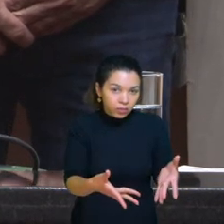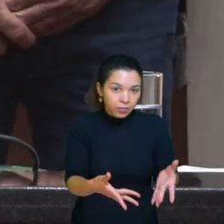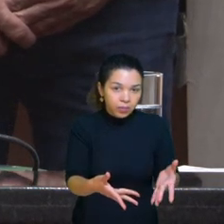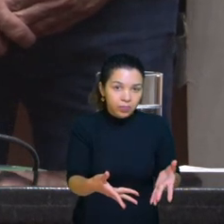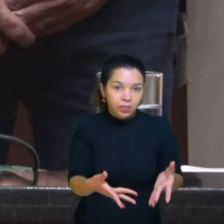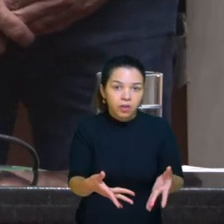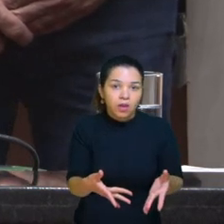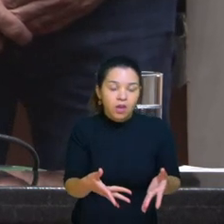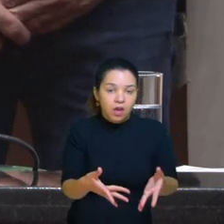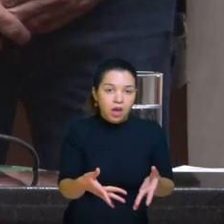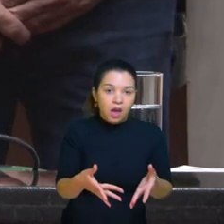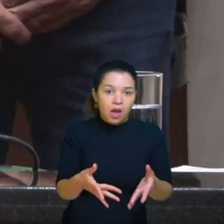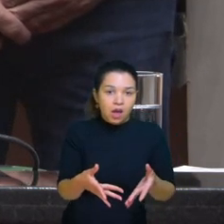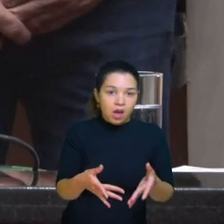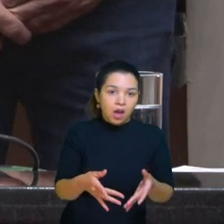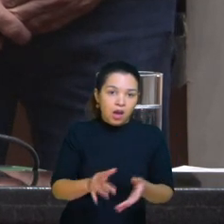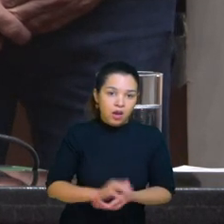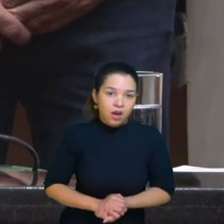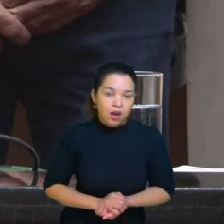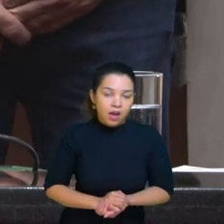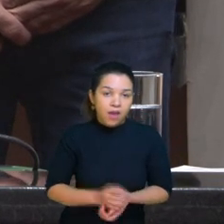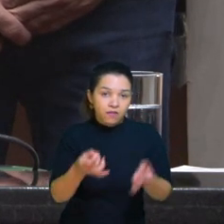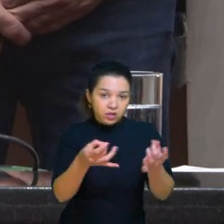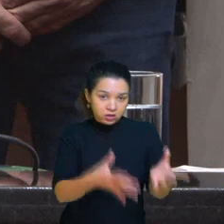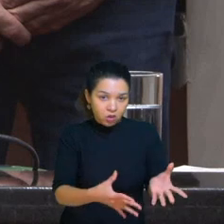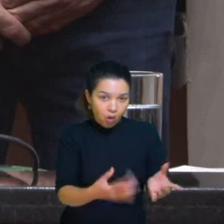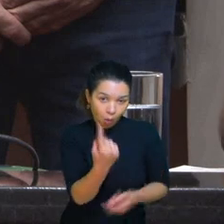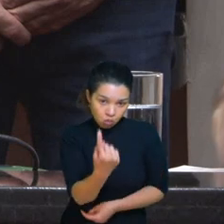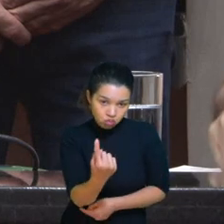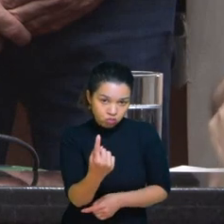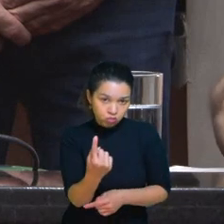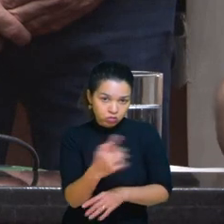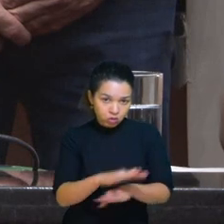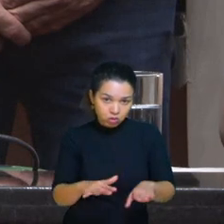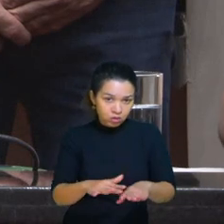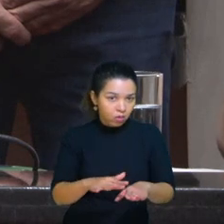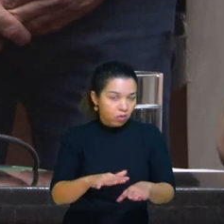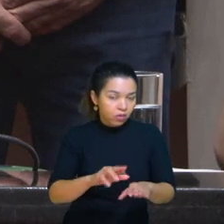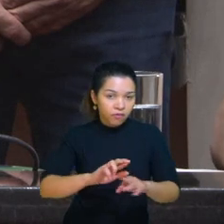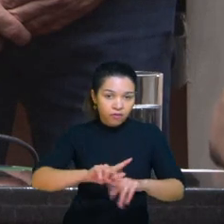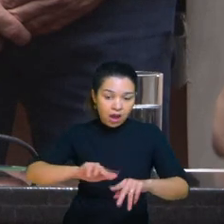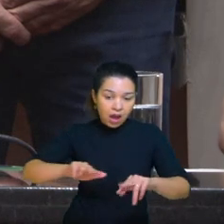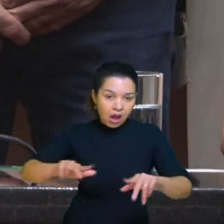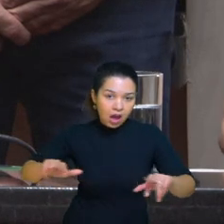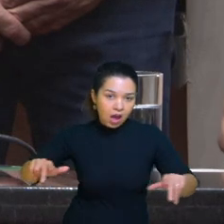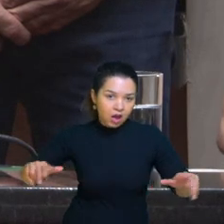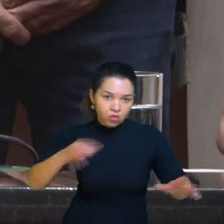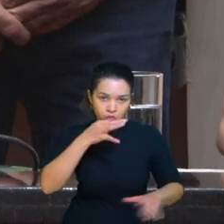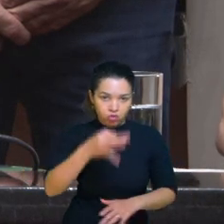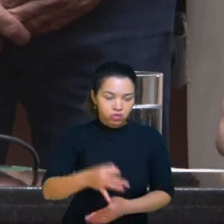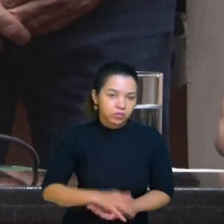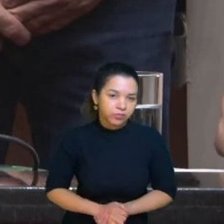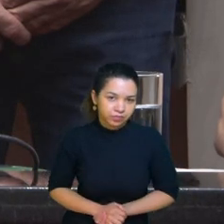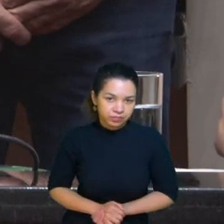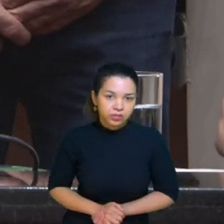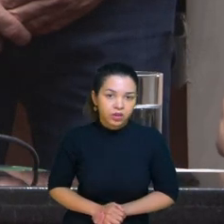um fator ela não vem de um fator único é é um fator é multifatorial nós precisamos trabalhar cada